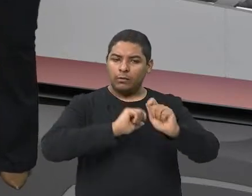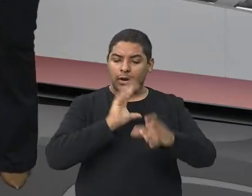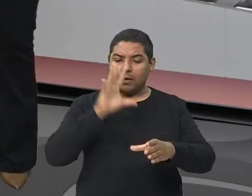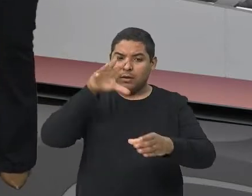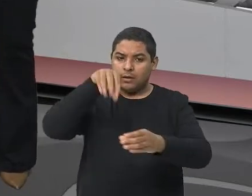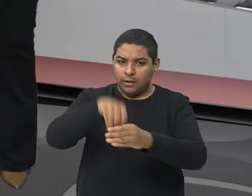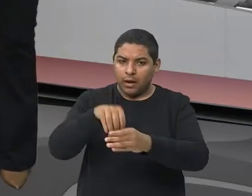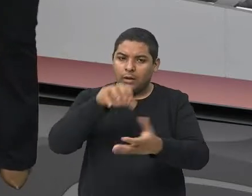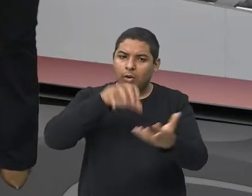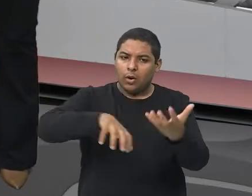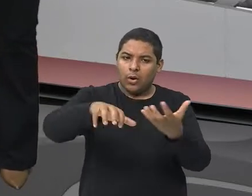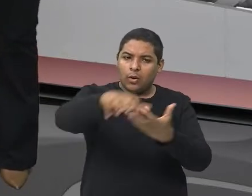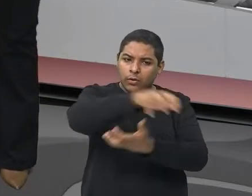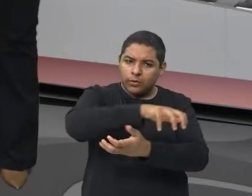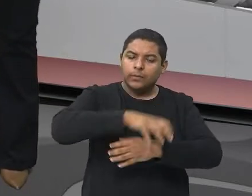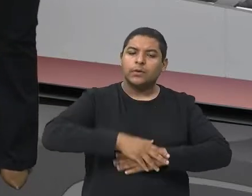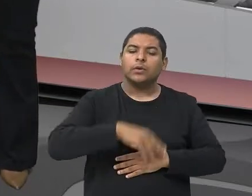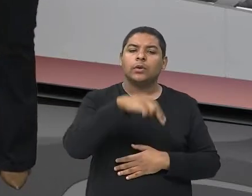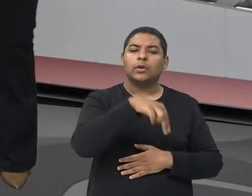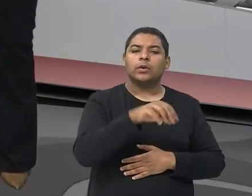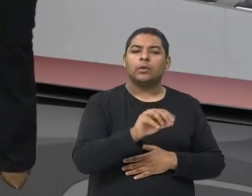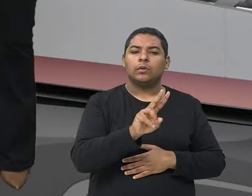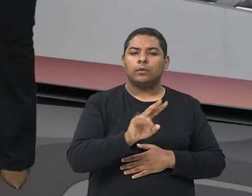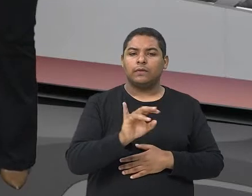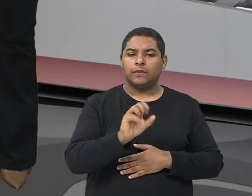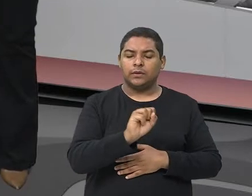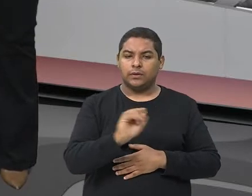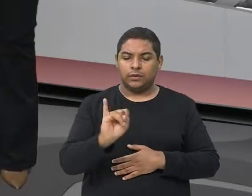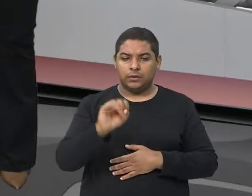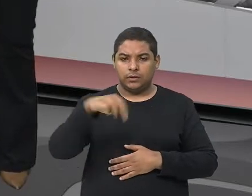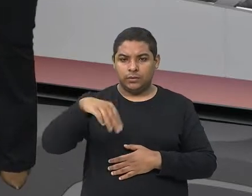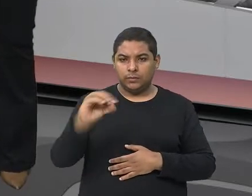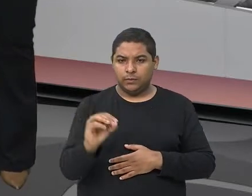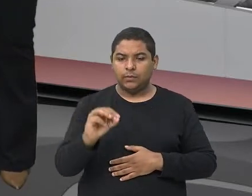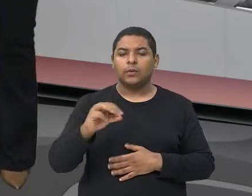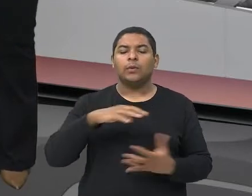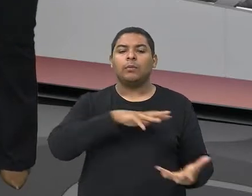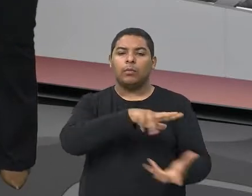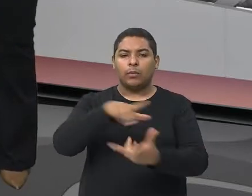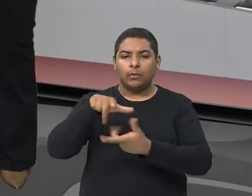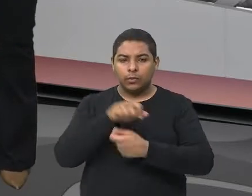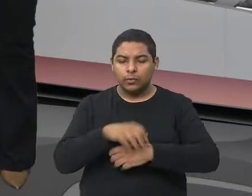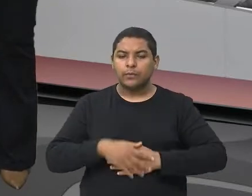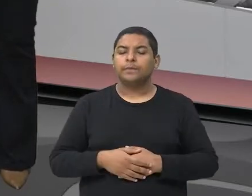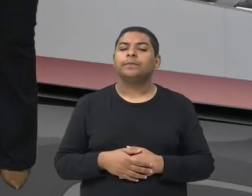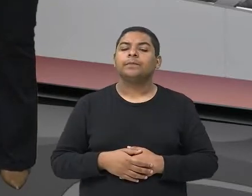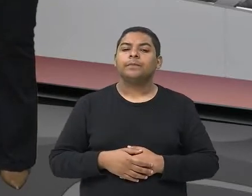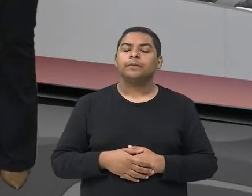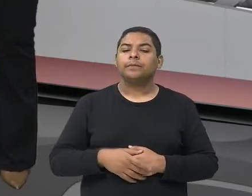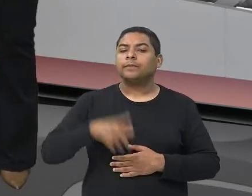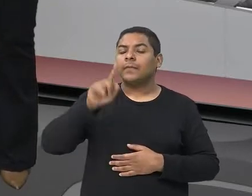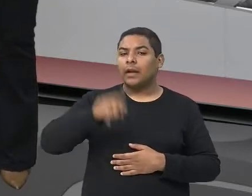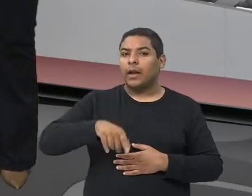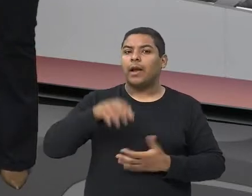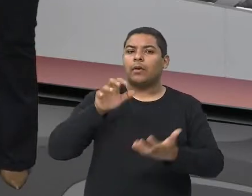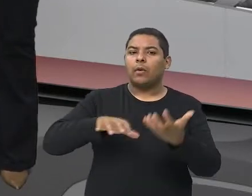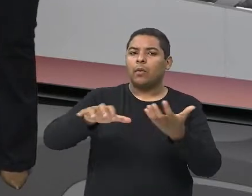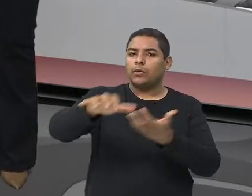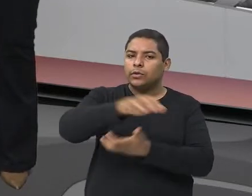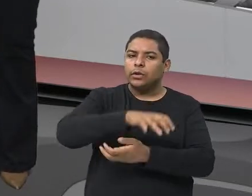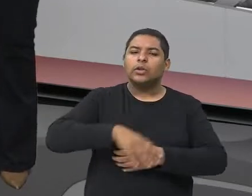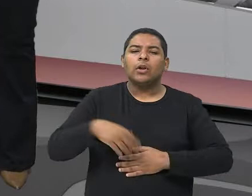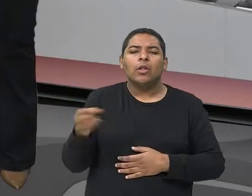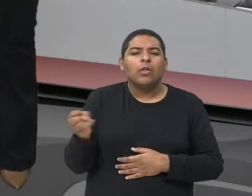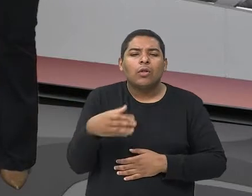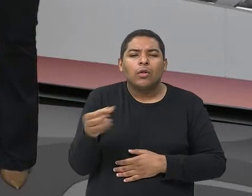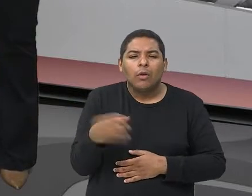que é conhecido como Novíssimo Mundo, que vai ser a Oceania, que foi aí um dos continentes, mais recentes